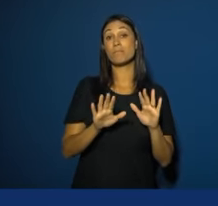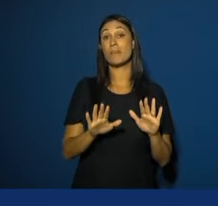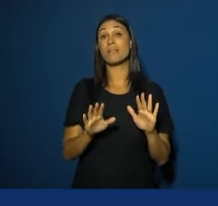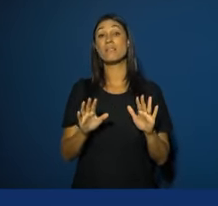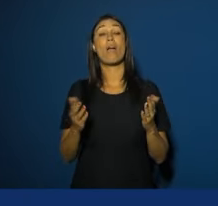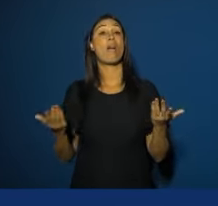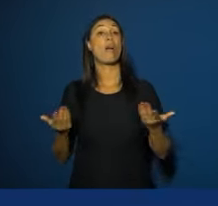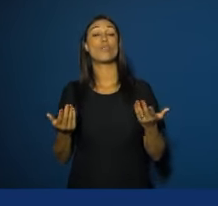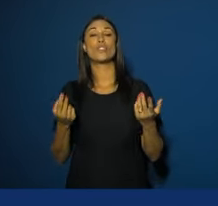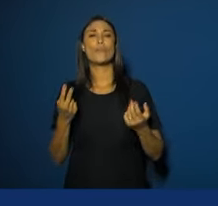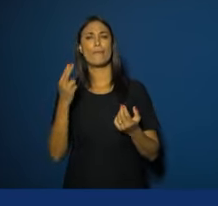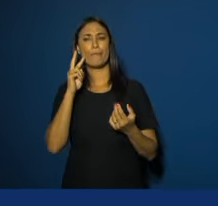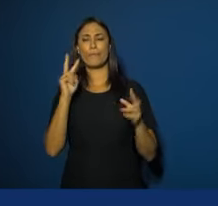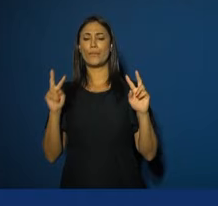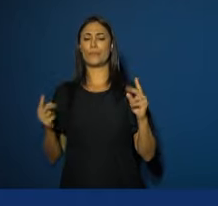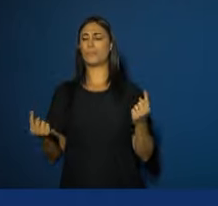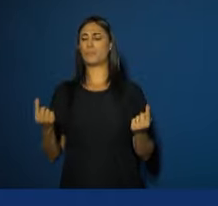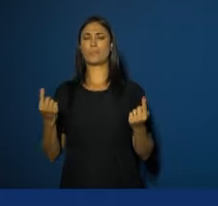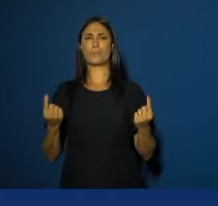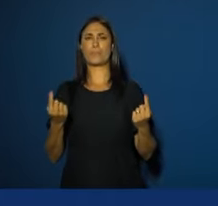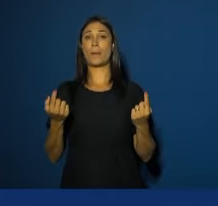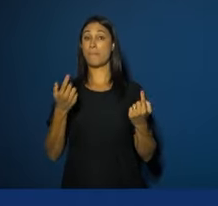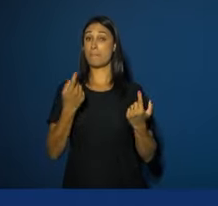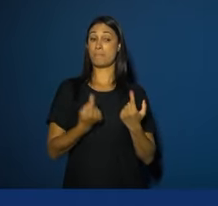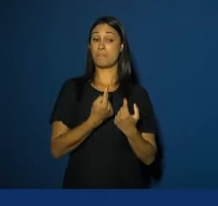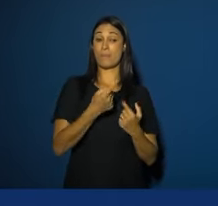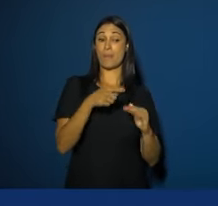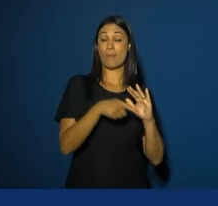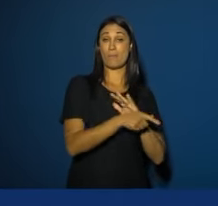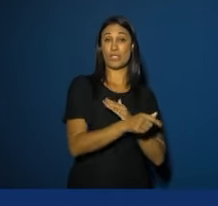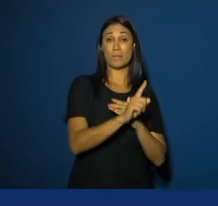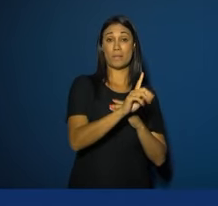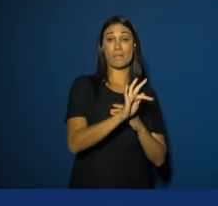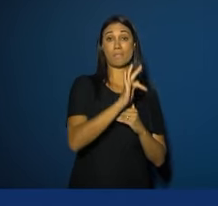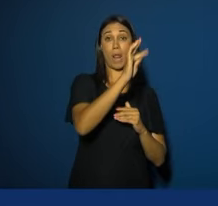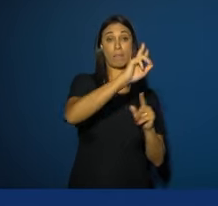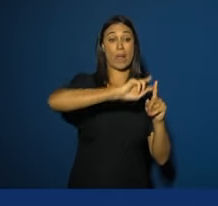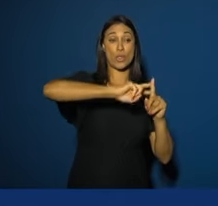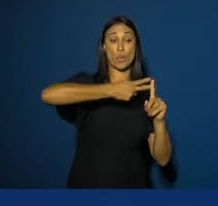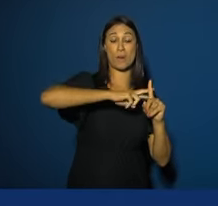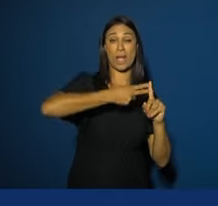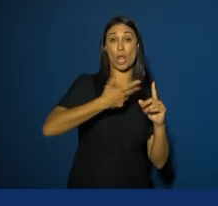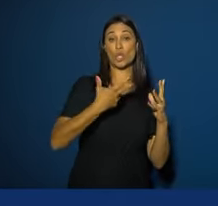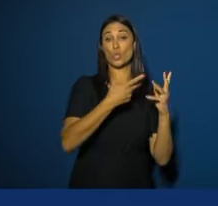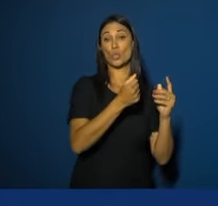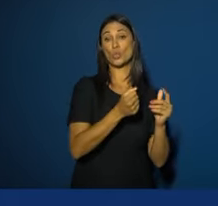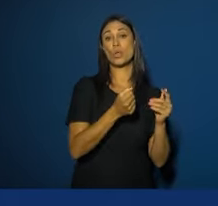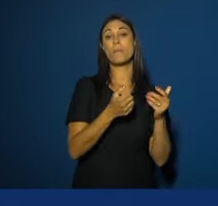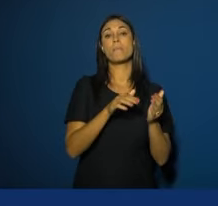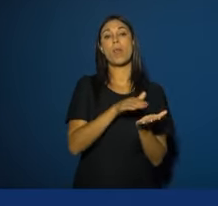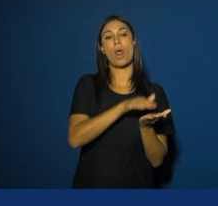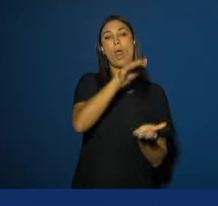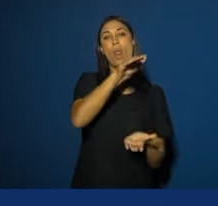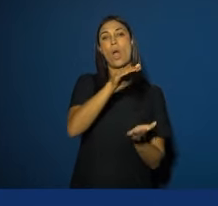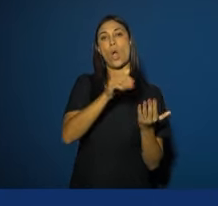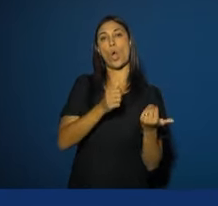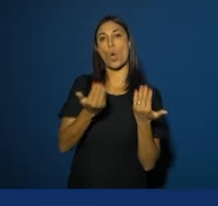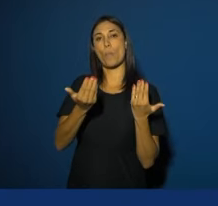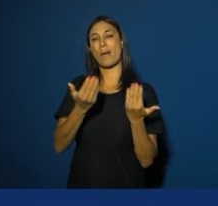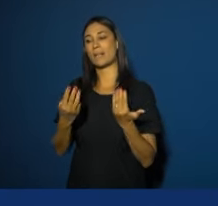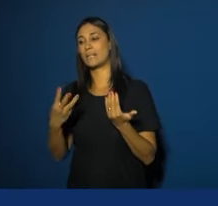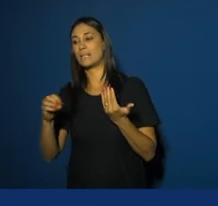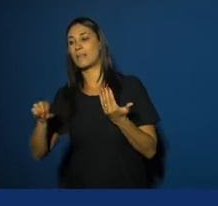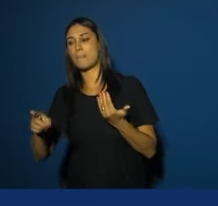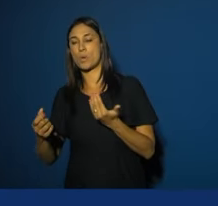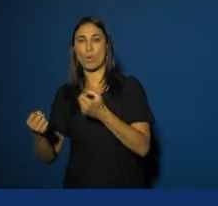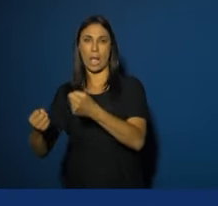Entretanto a gente viu duas coisas primeiro aquele investimento que tava projetado para duplicar todo o trecho pelo volume de 30.000 veículos não